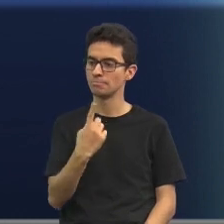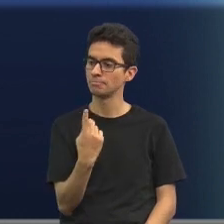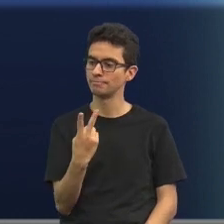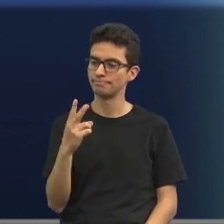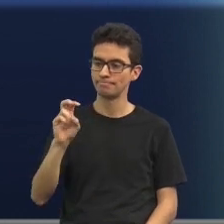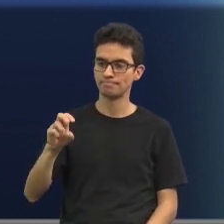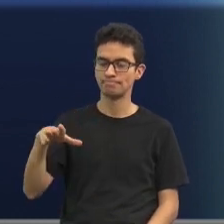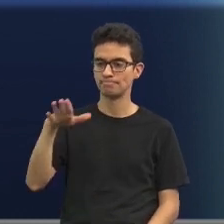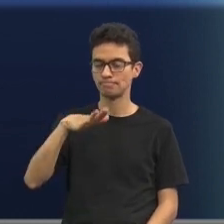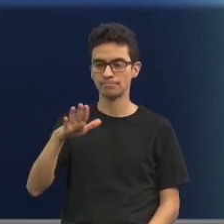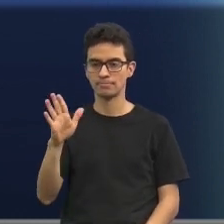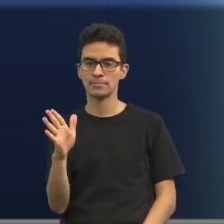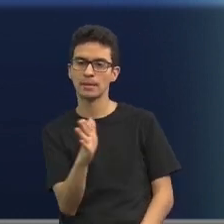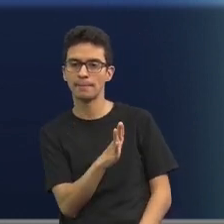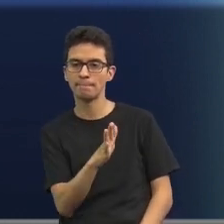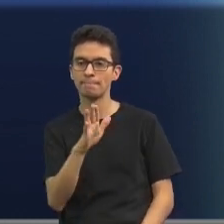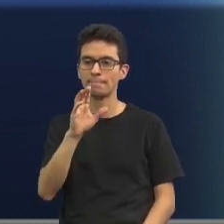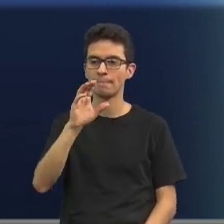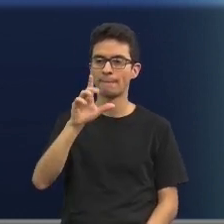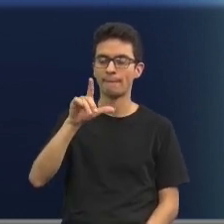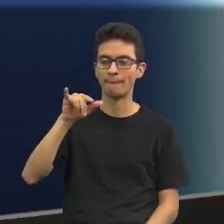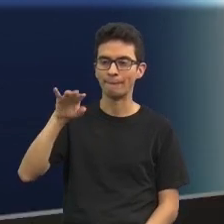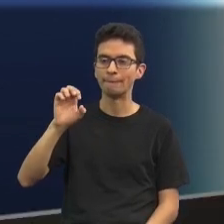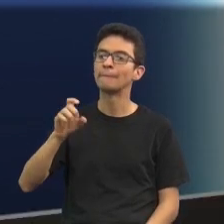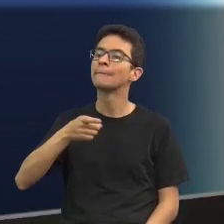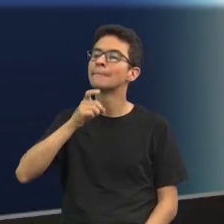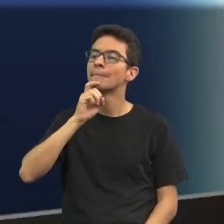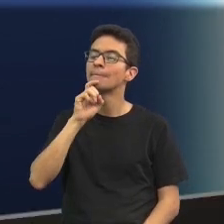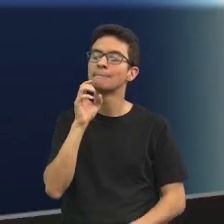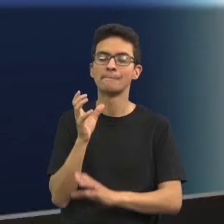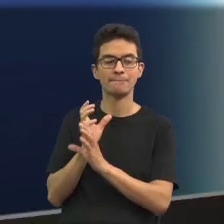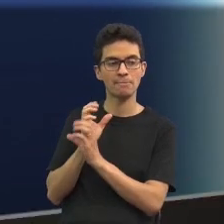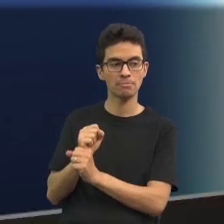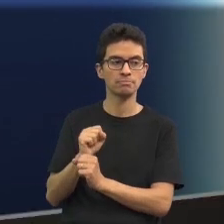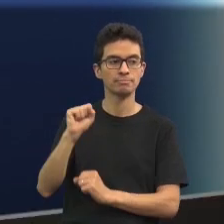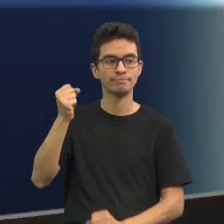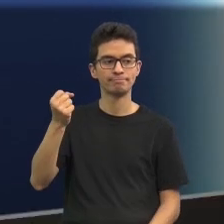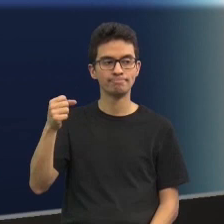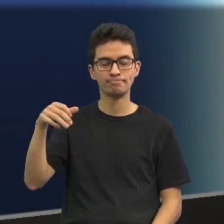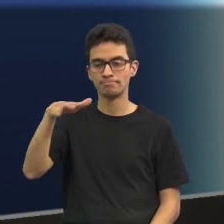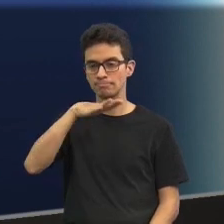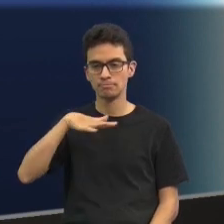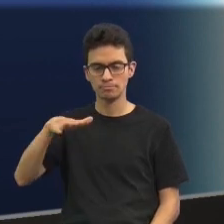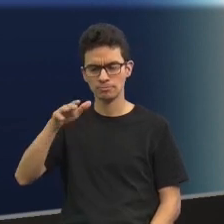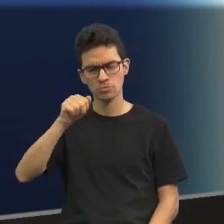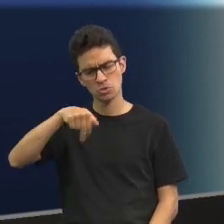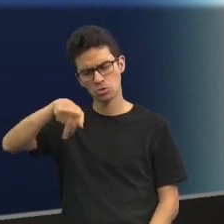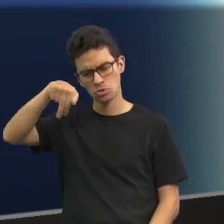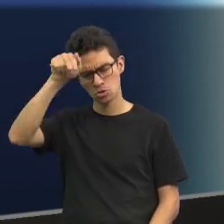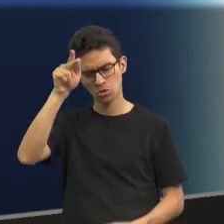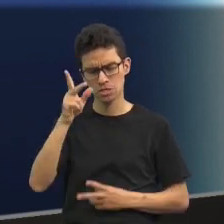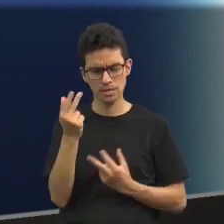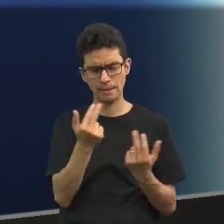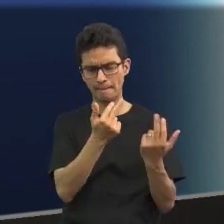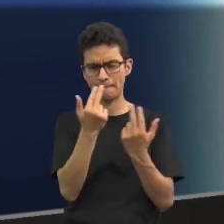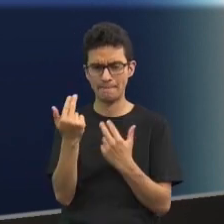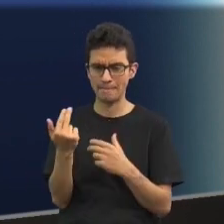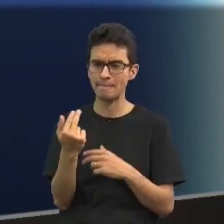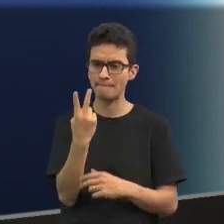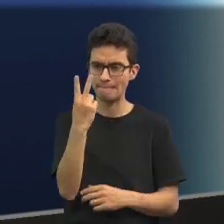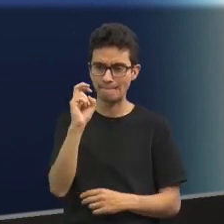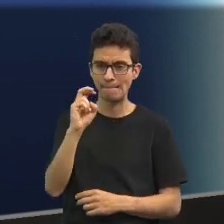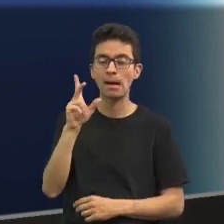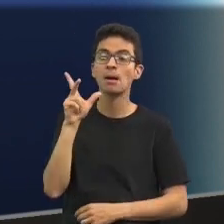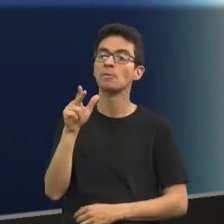isolando leste 8 verdes 8 por na quinta a cor verde norte dessa forma sobre 25 a 45